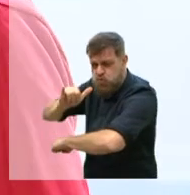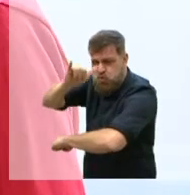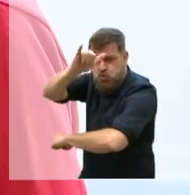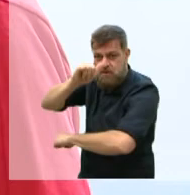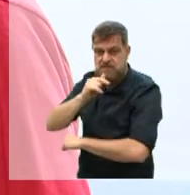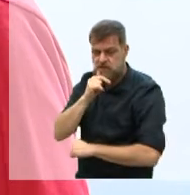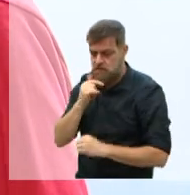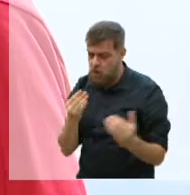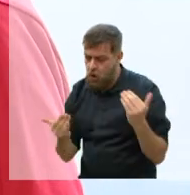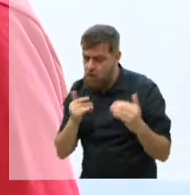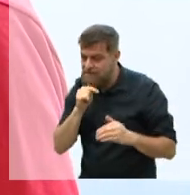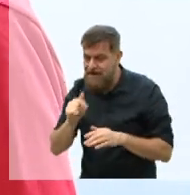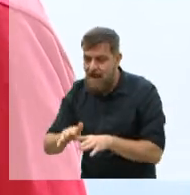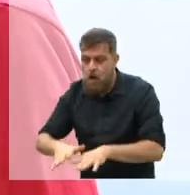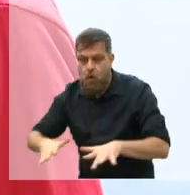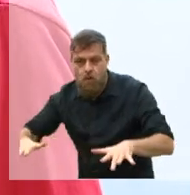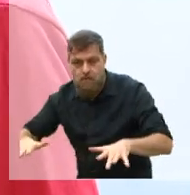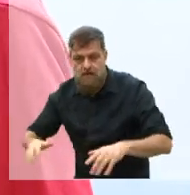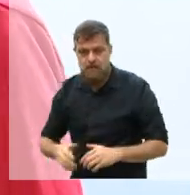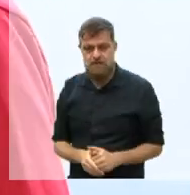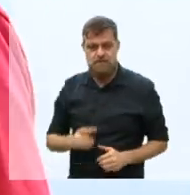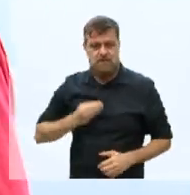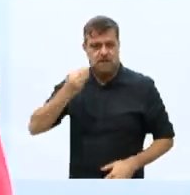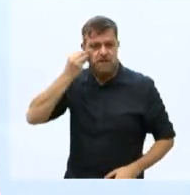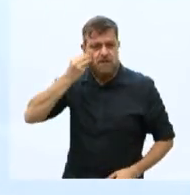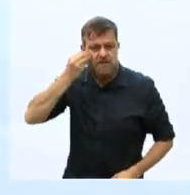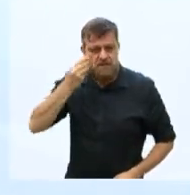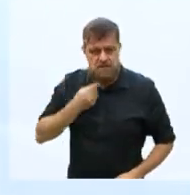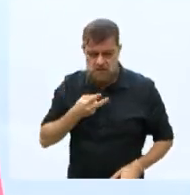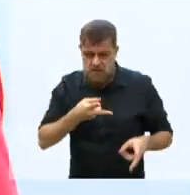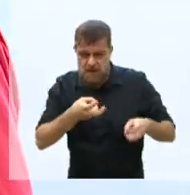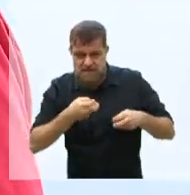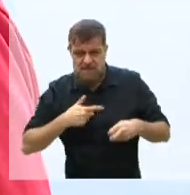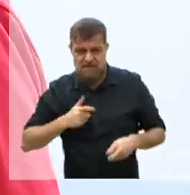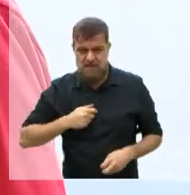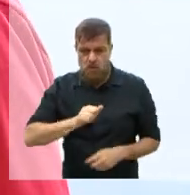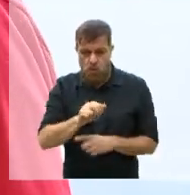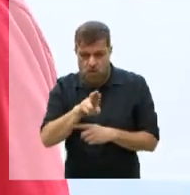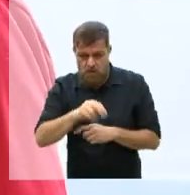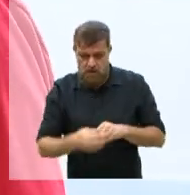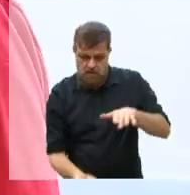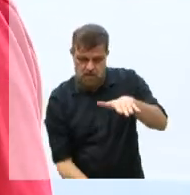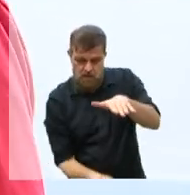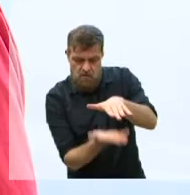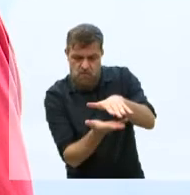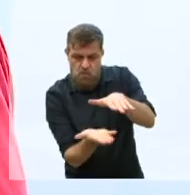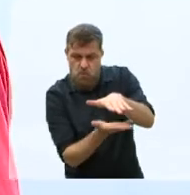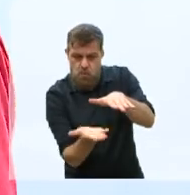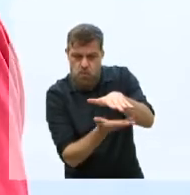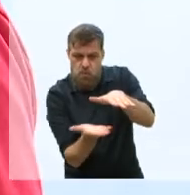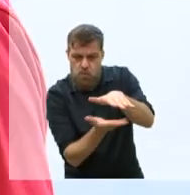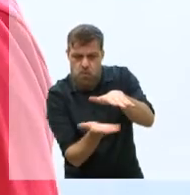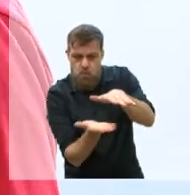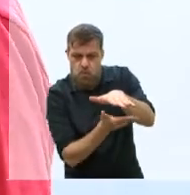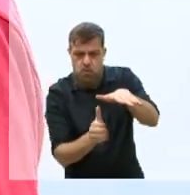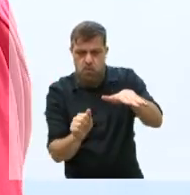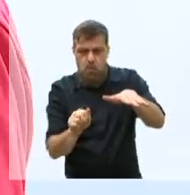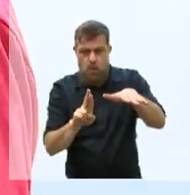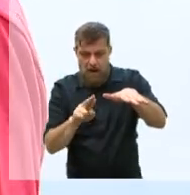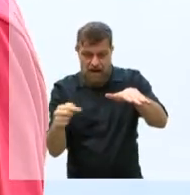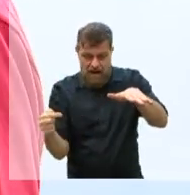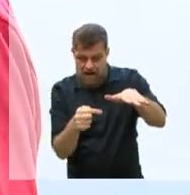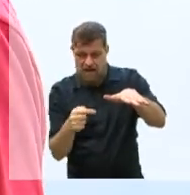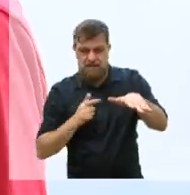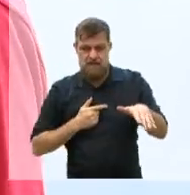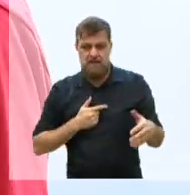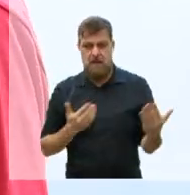nível do mar. E esse experimento, por exemplo, a gente vê que sai um ar, aí coloca uma folha e o ar não sai. Então, ele está